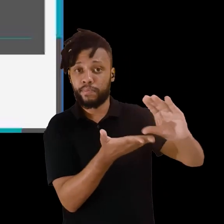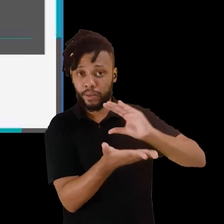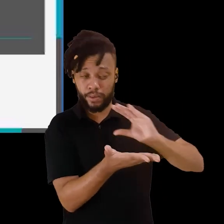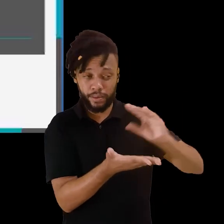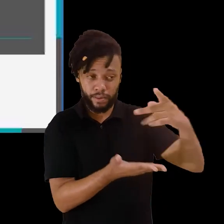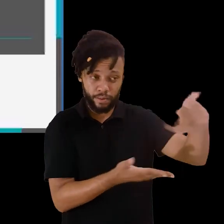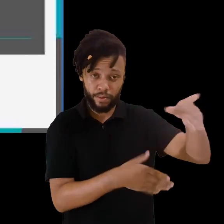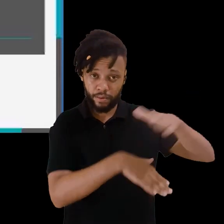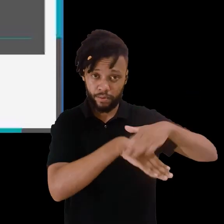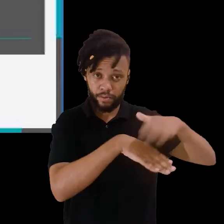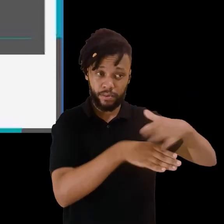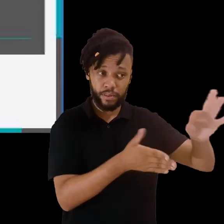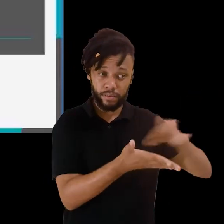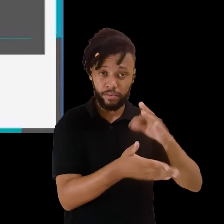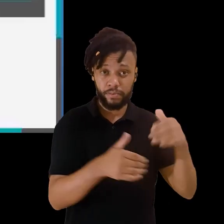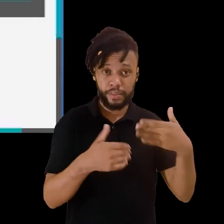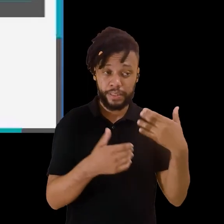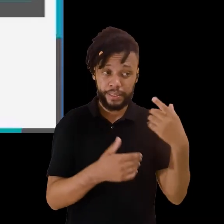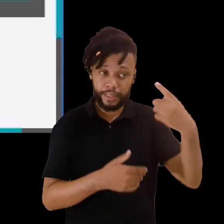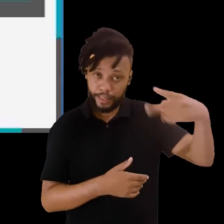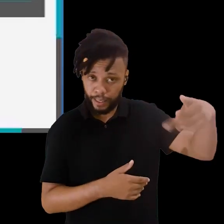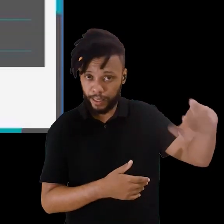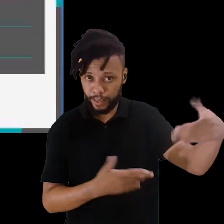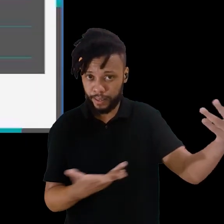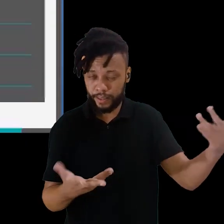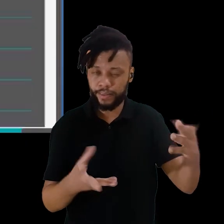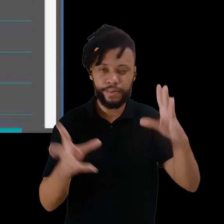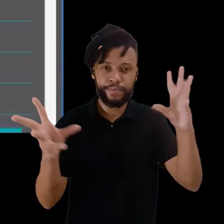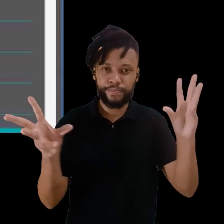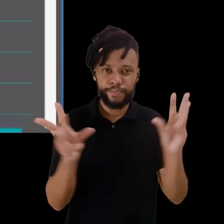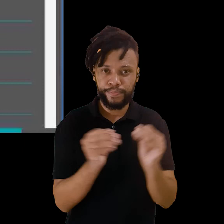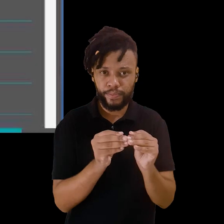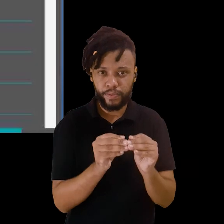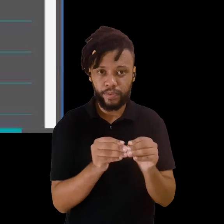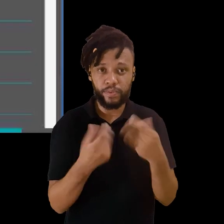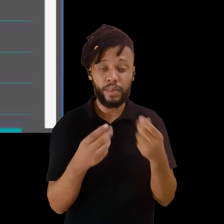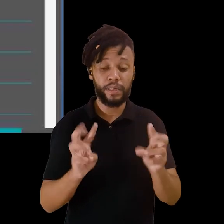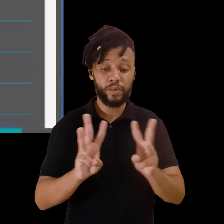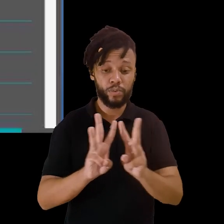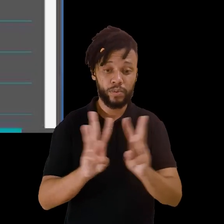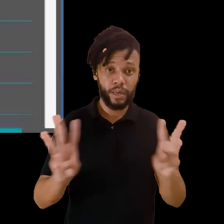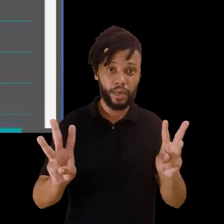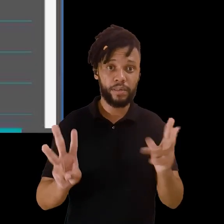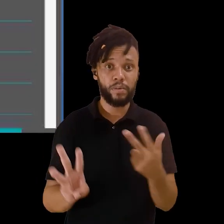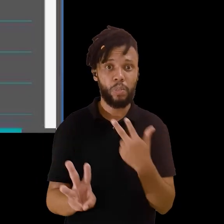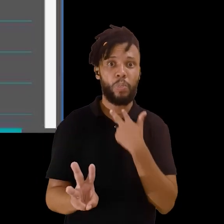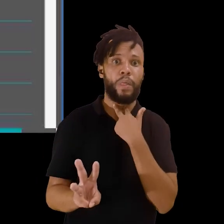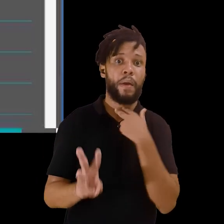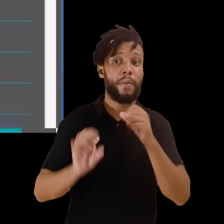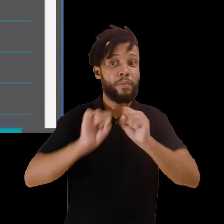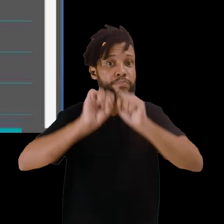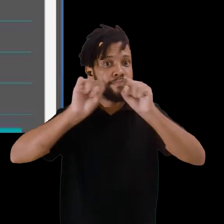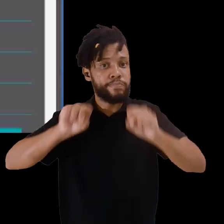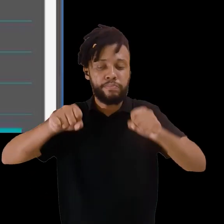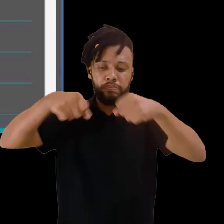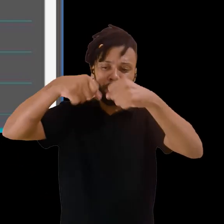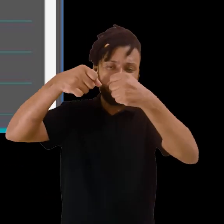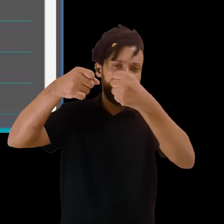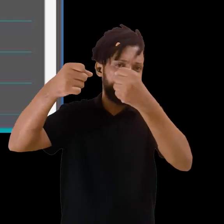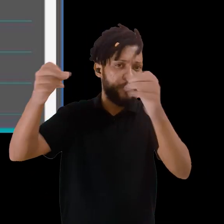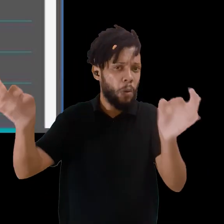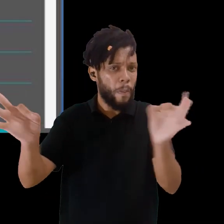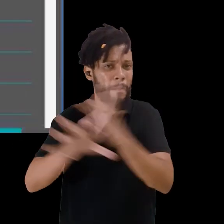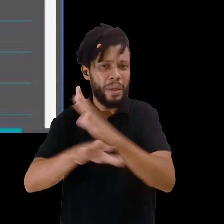inscrições deles, tá? Então, pessoal, é isso aqui no site. Não dá para mostrar o sistema